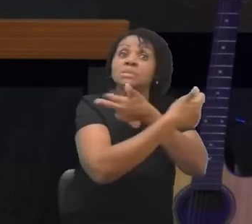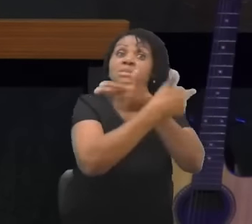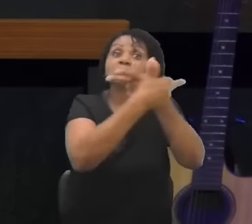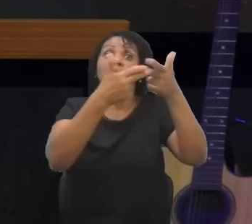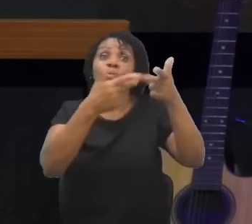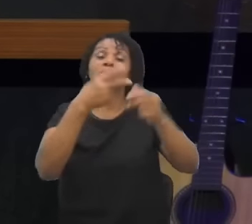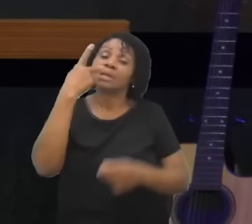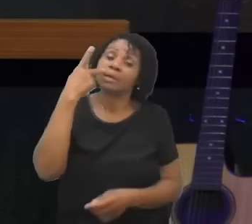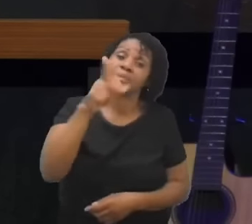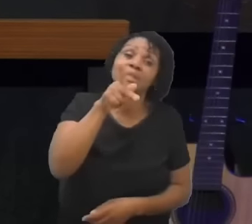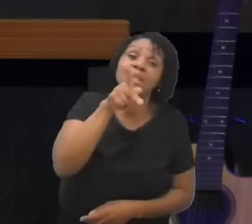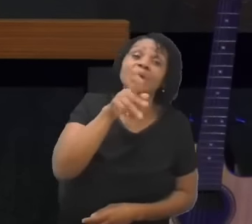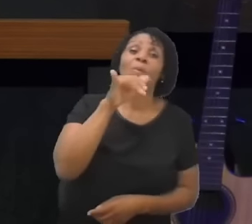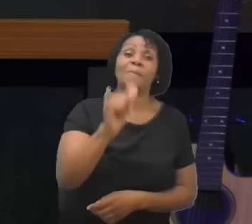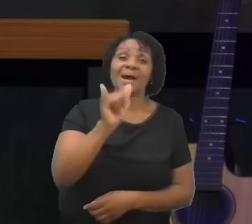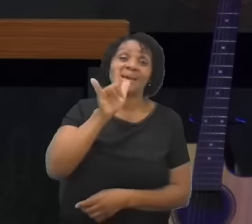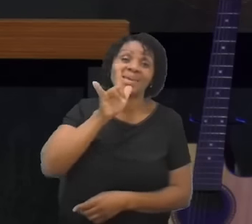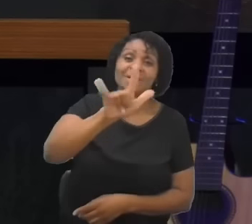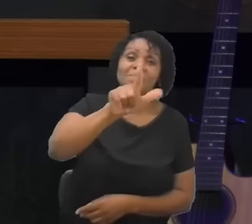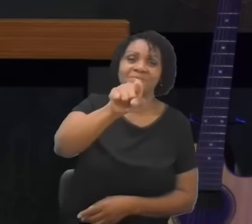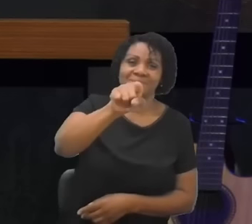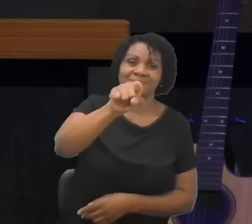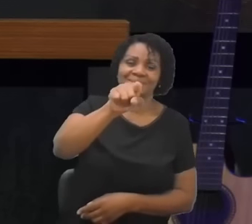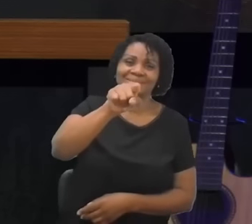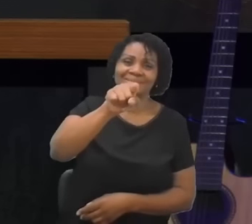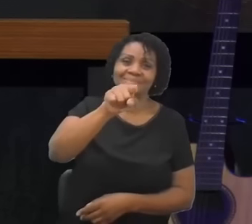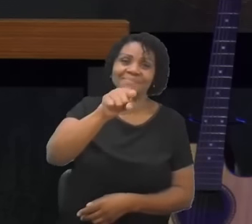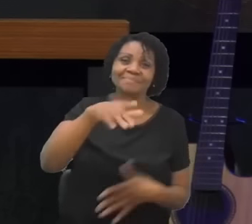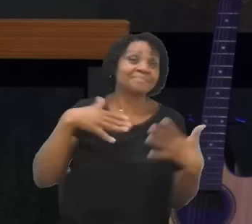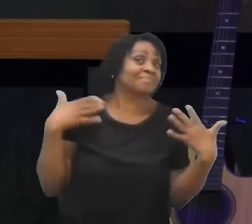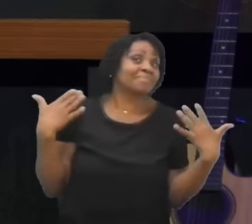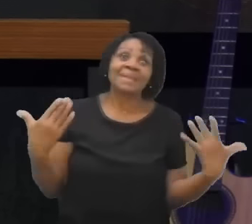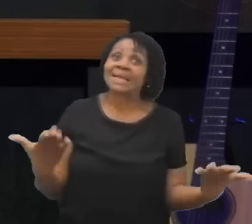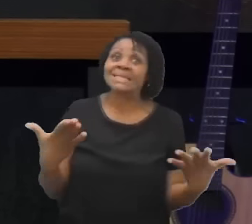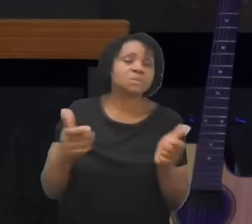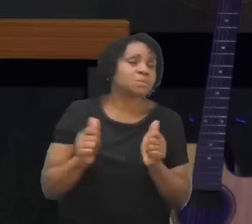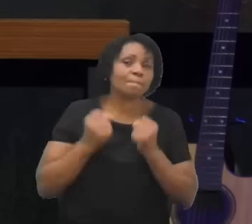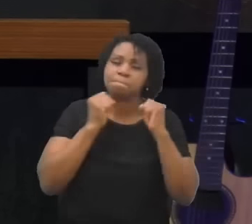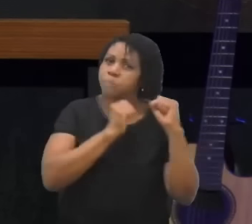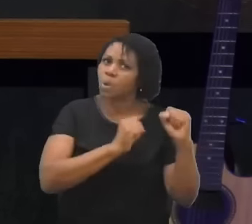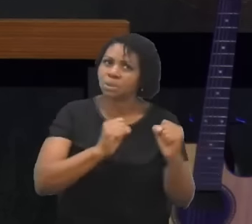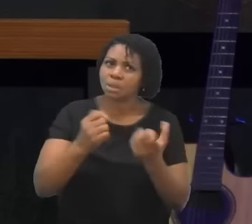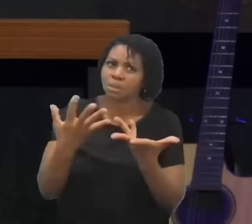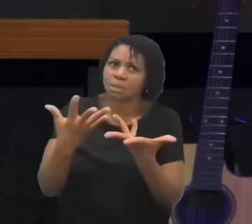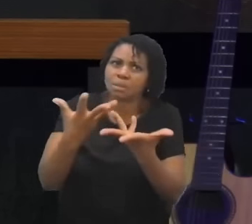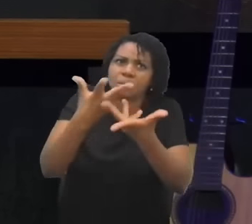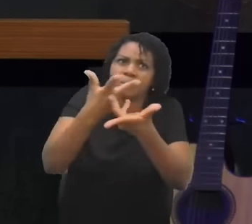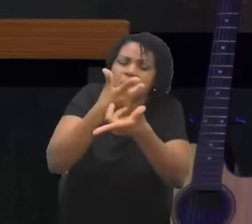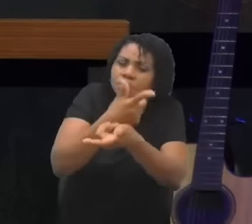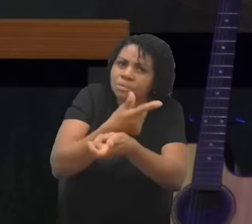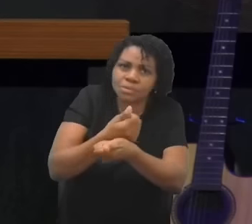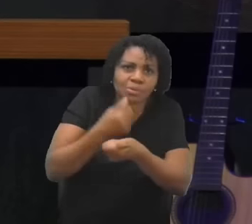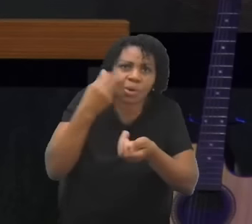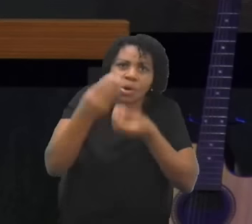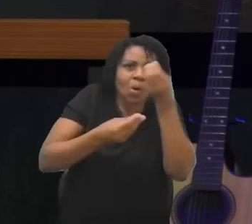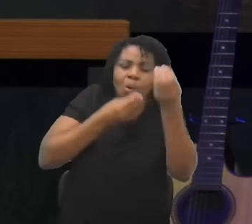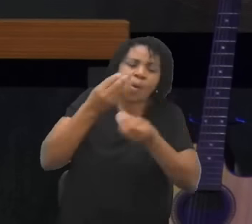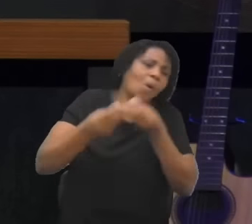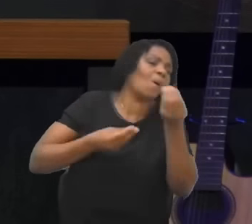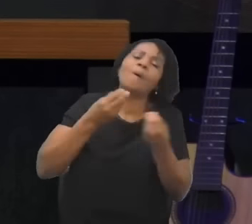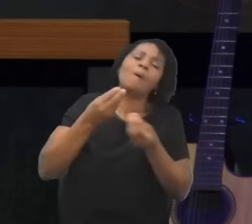e ele é o teu Pai, ele te ama. Isso é grande demais. Isso é maravilhoso demais. Como